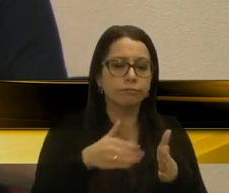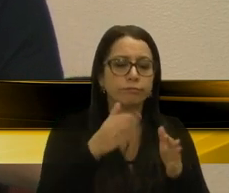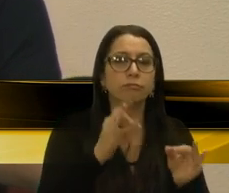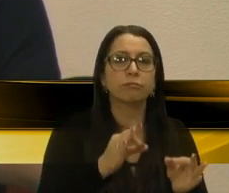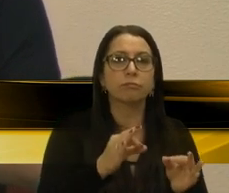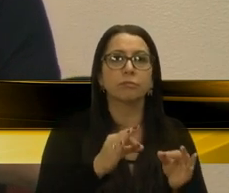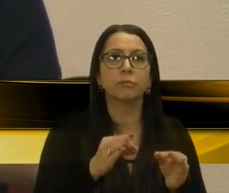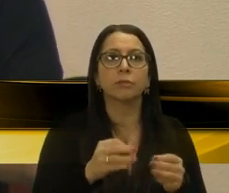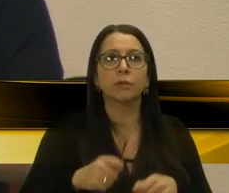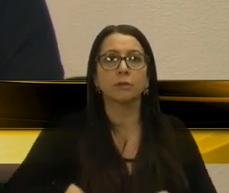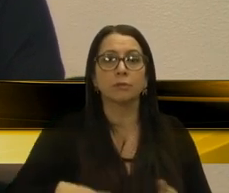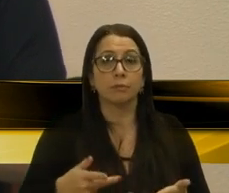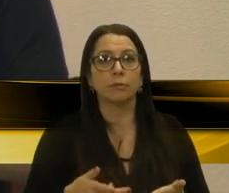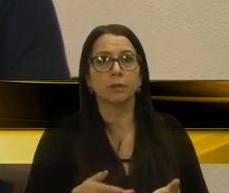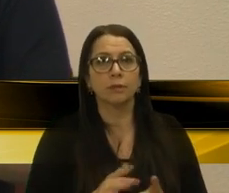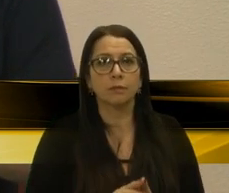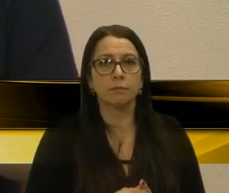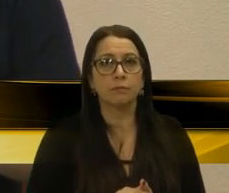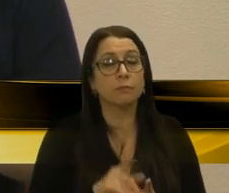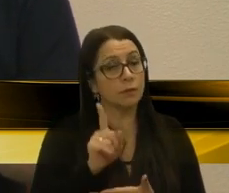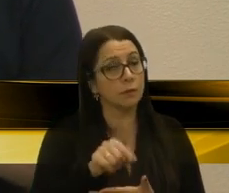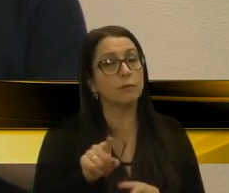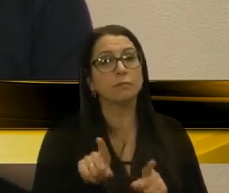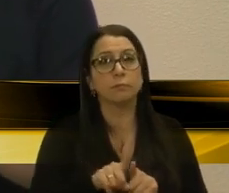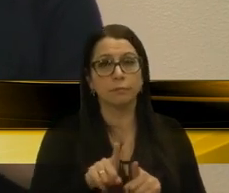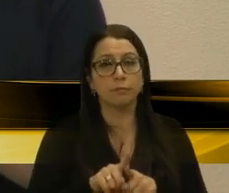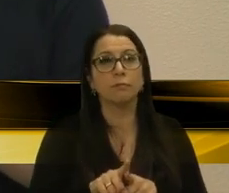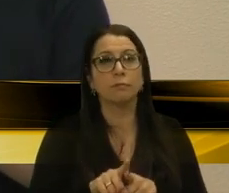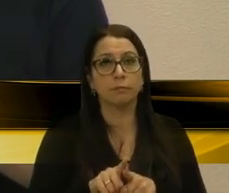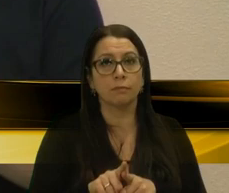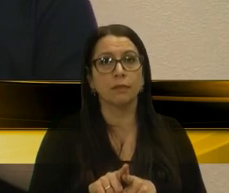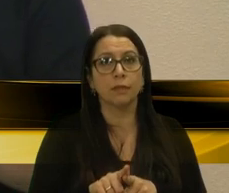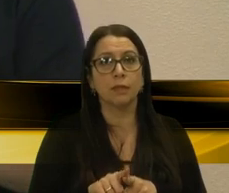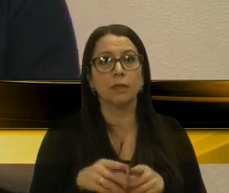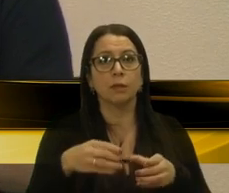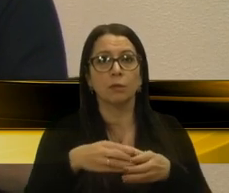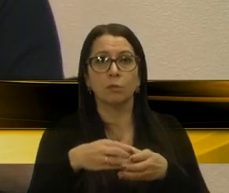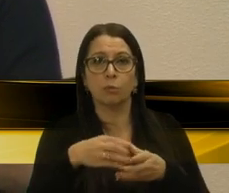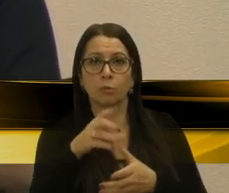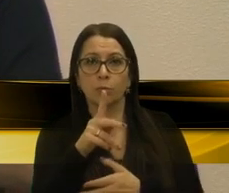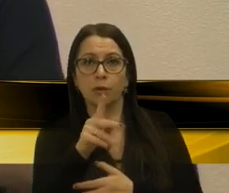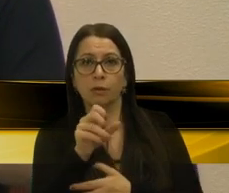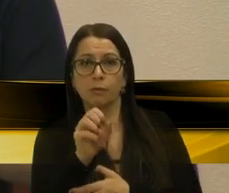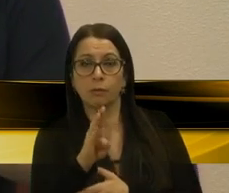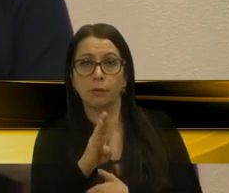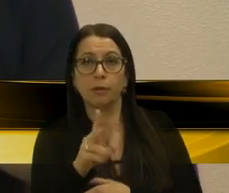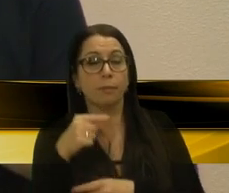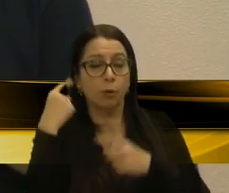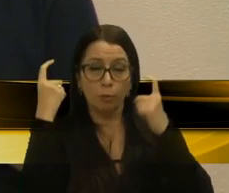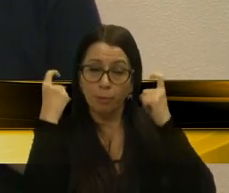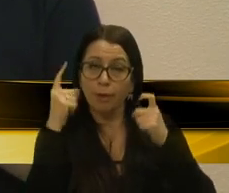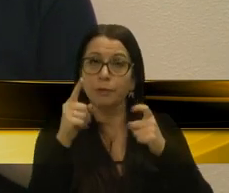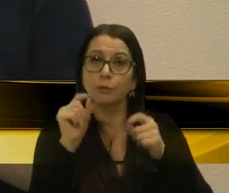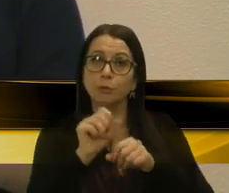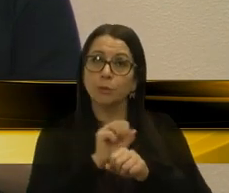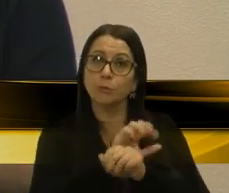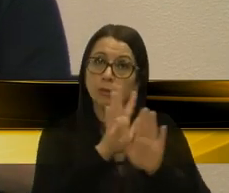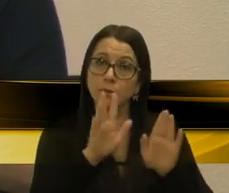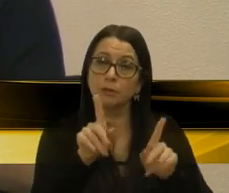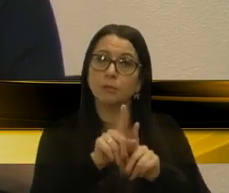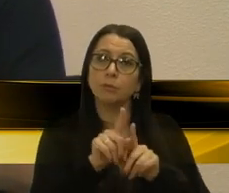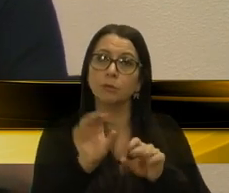e qual é a despesa disso. E isso também, a bancada do PSB está preocupado com isso, com essa questão da transparência,